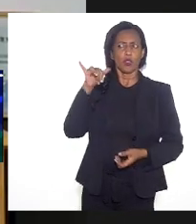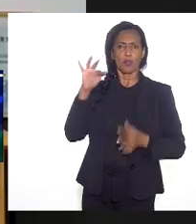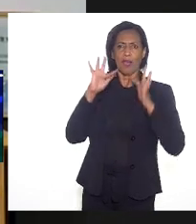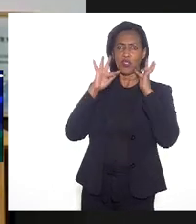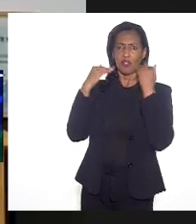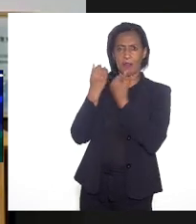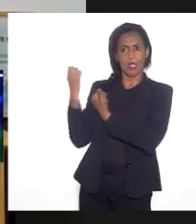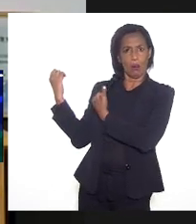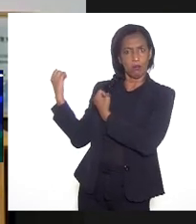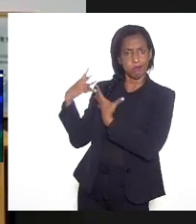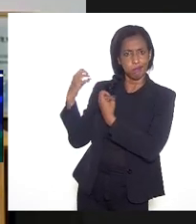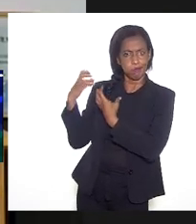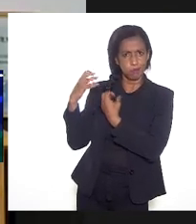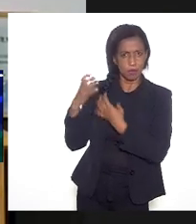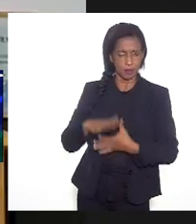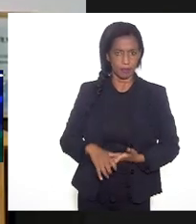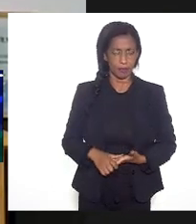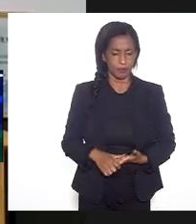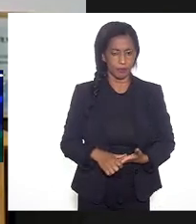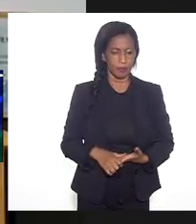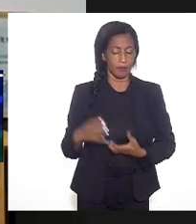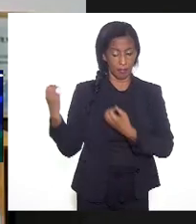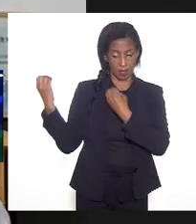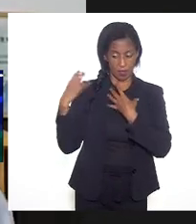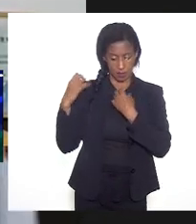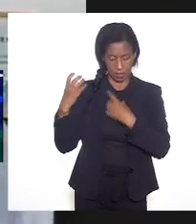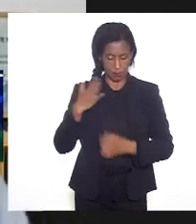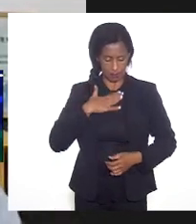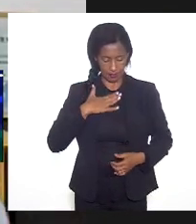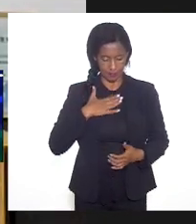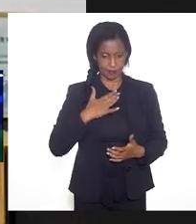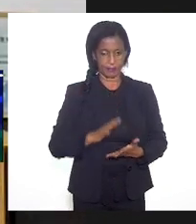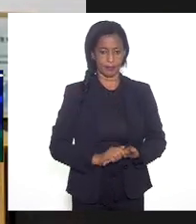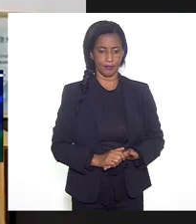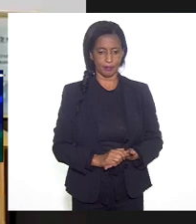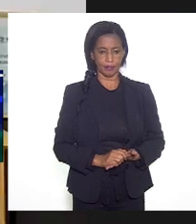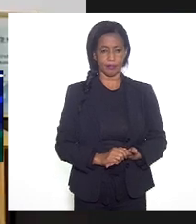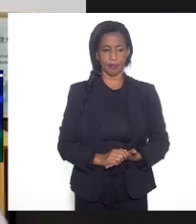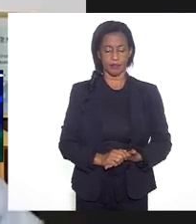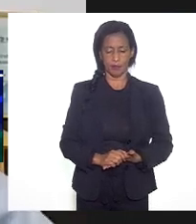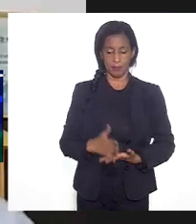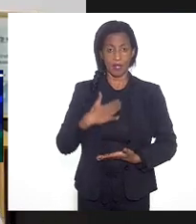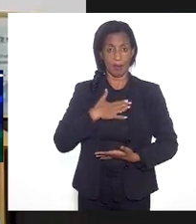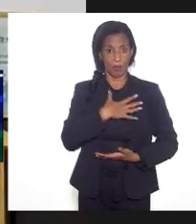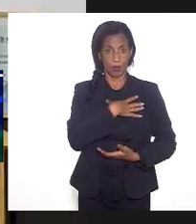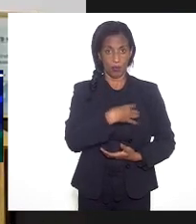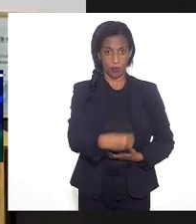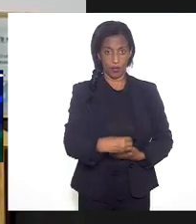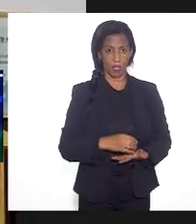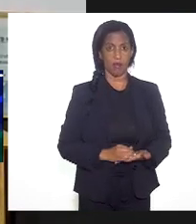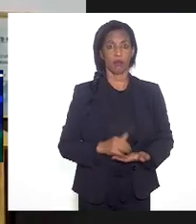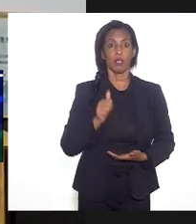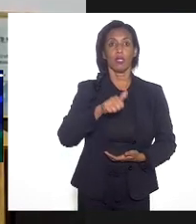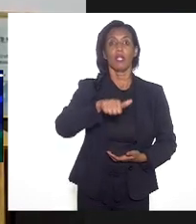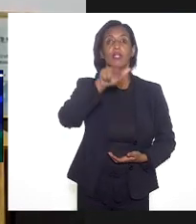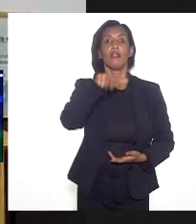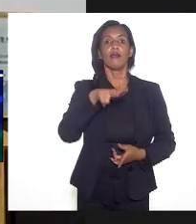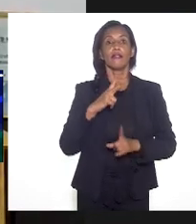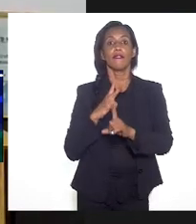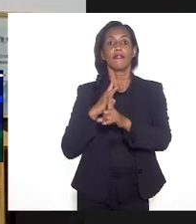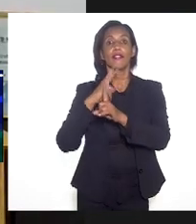ensinaram? Meus pais me disseram o seguinte para mim: meu filho, quem quiser